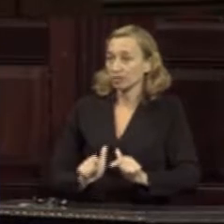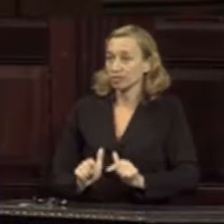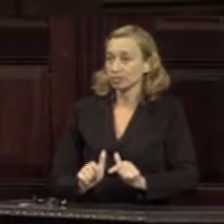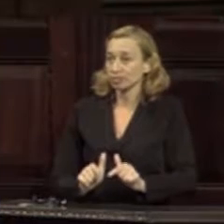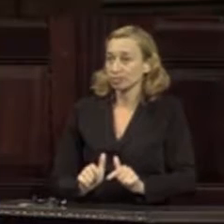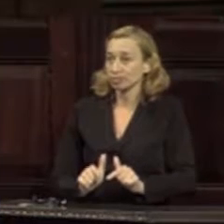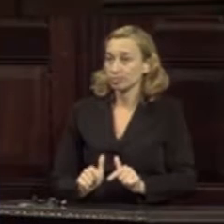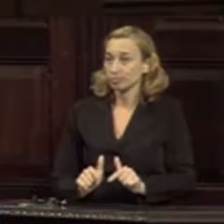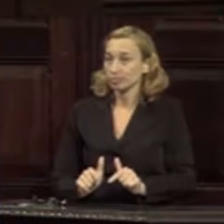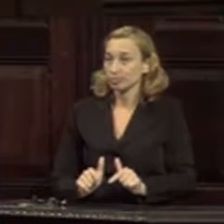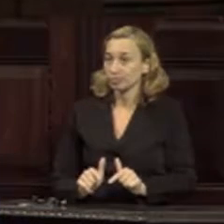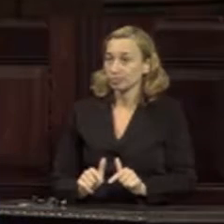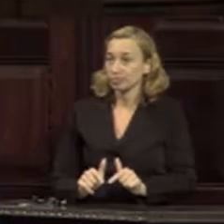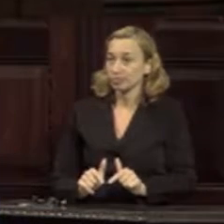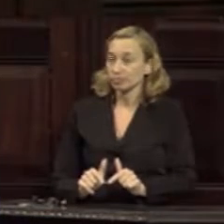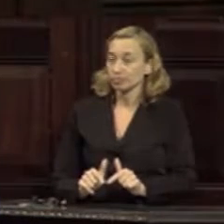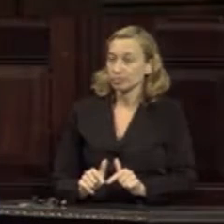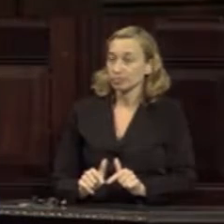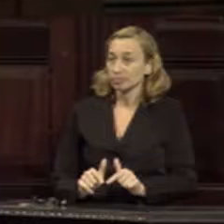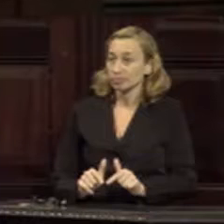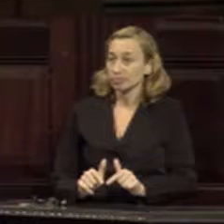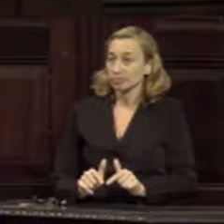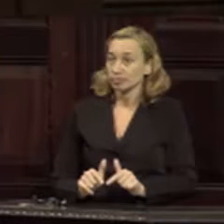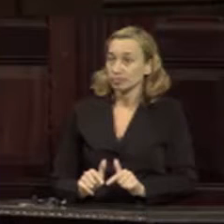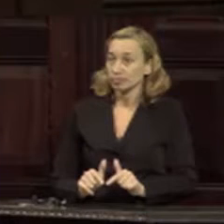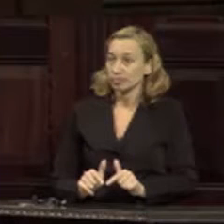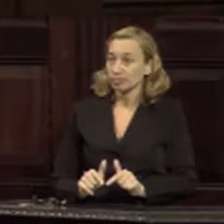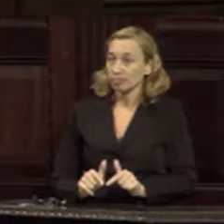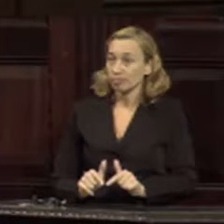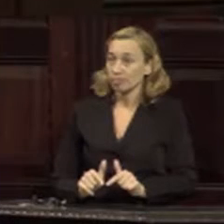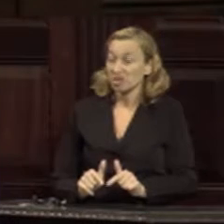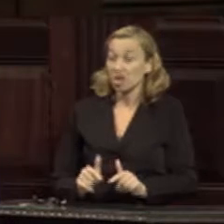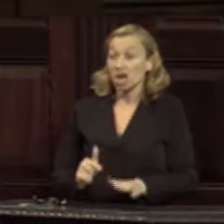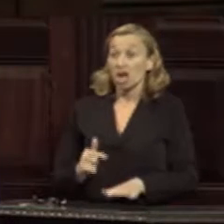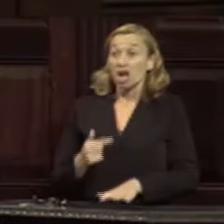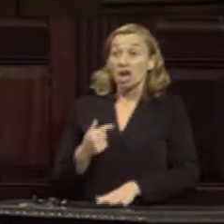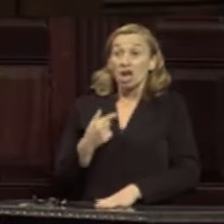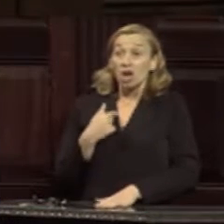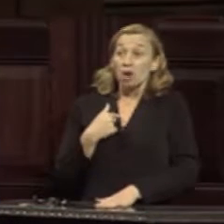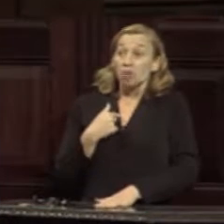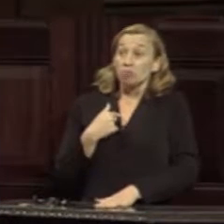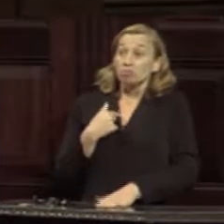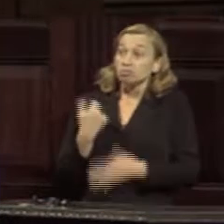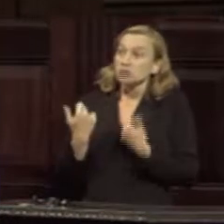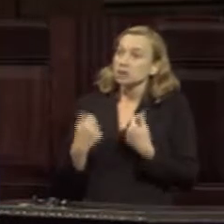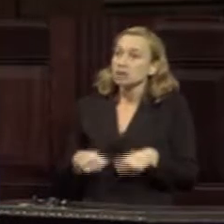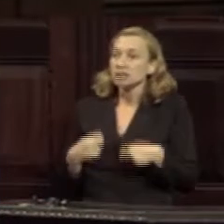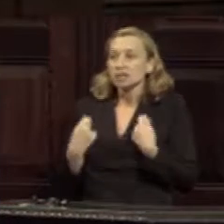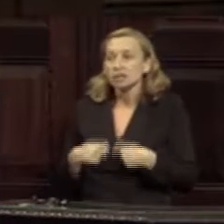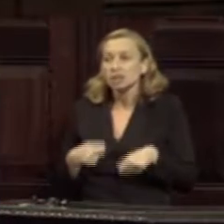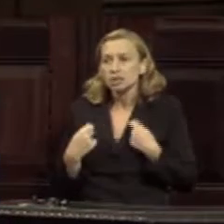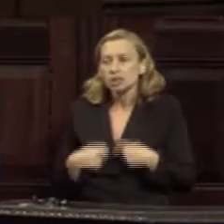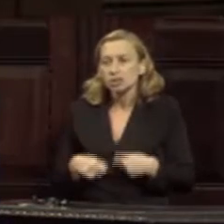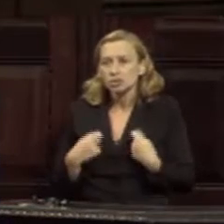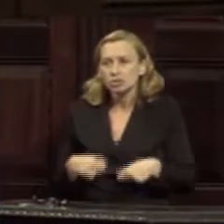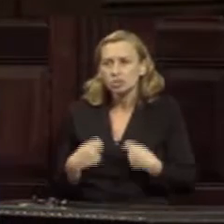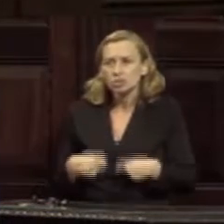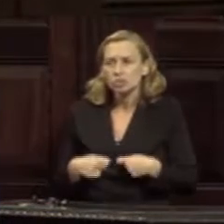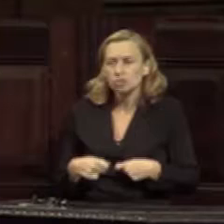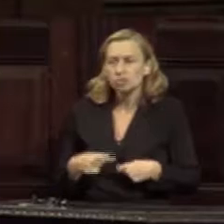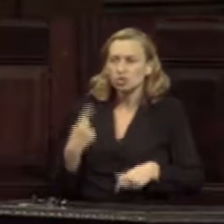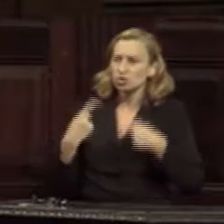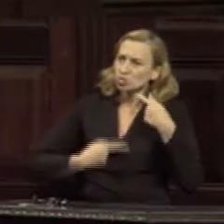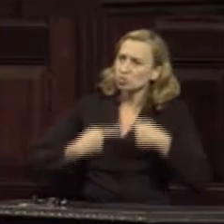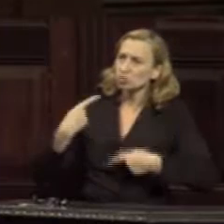do ICMS e do ISS. Então eu preciso ouvir e entrar num